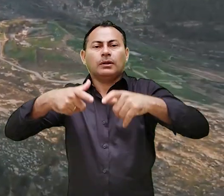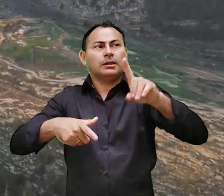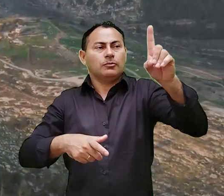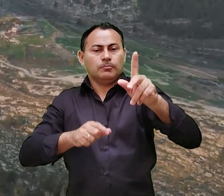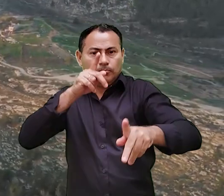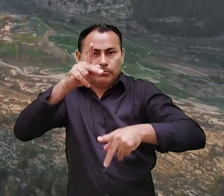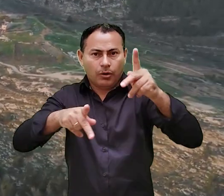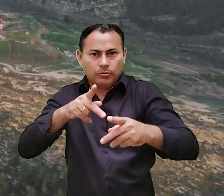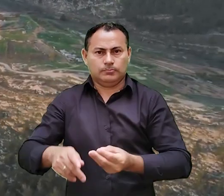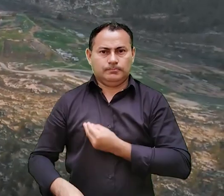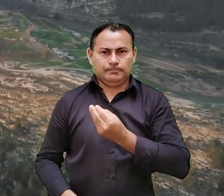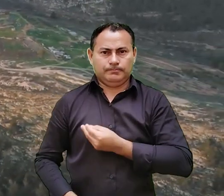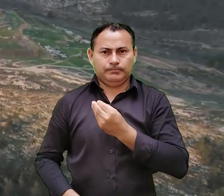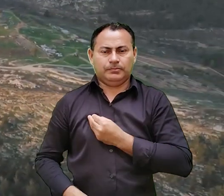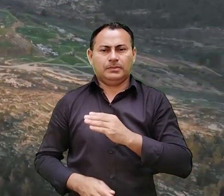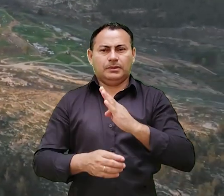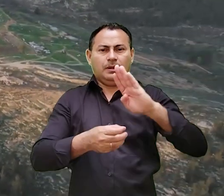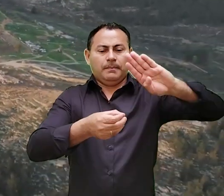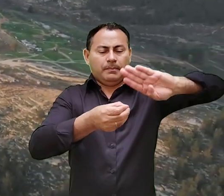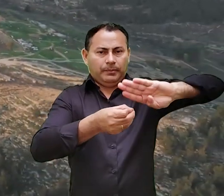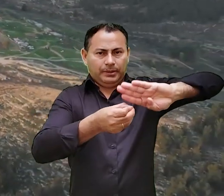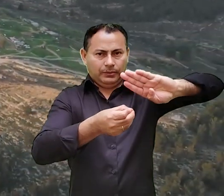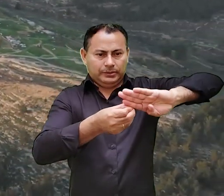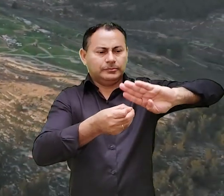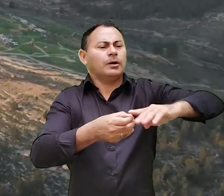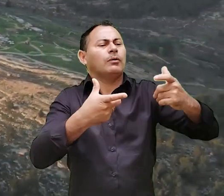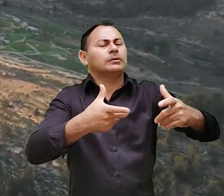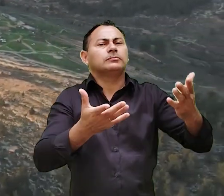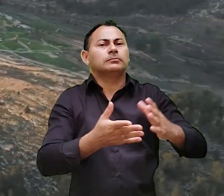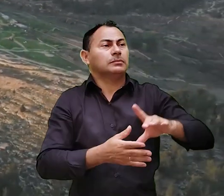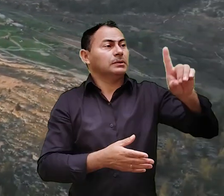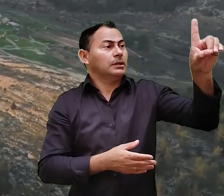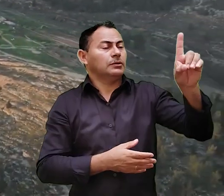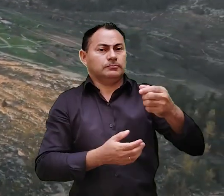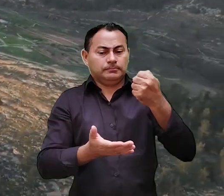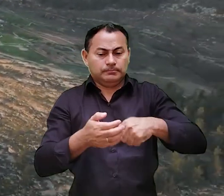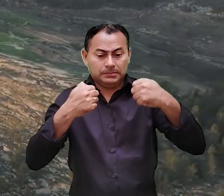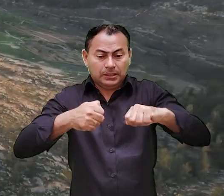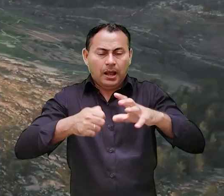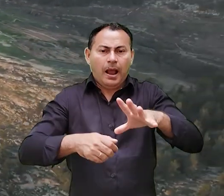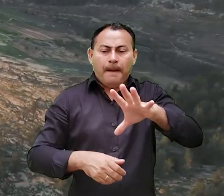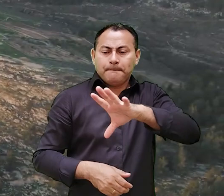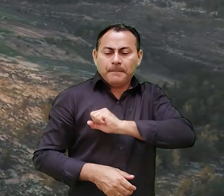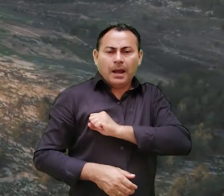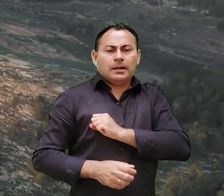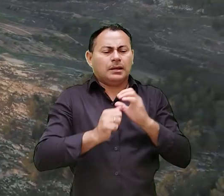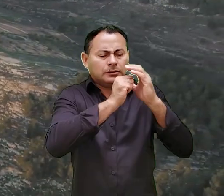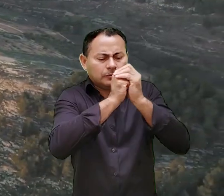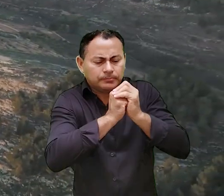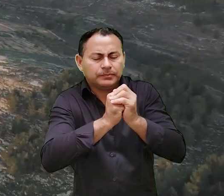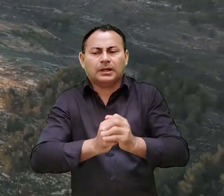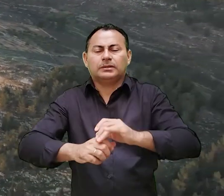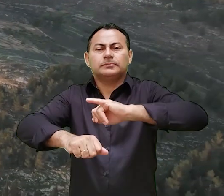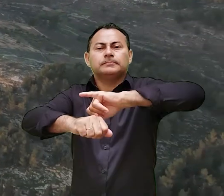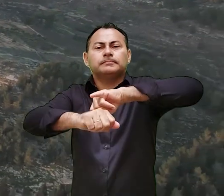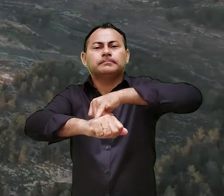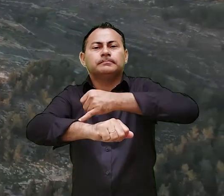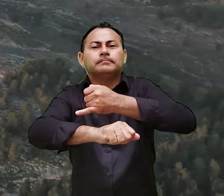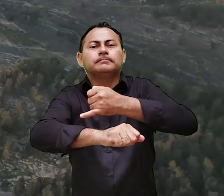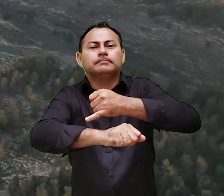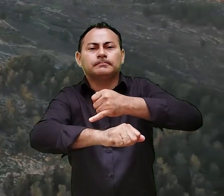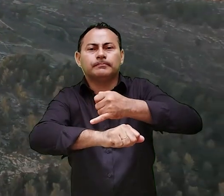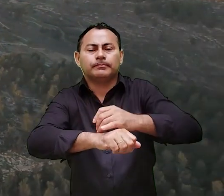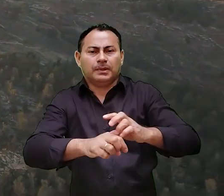estava Deus para o povo que estava vivendo na Babilônia então? O Deus que eles deveriam amar e adorar estava em